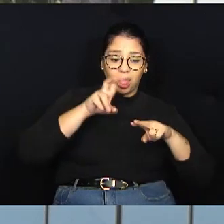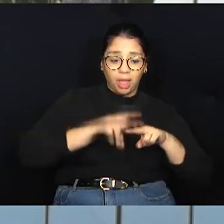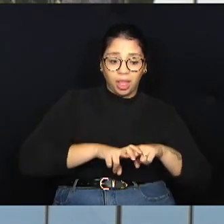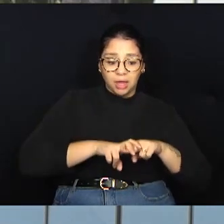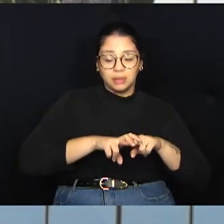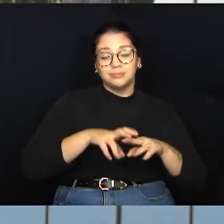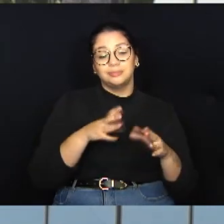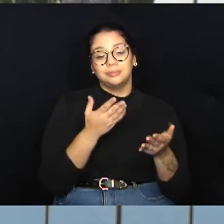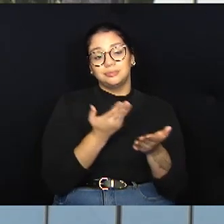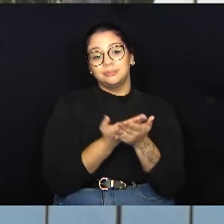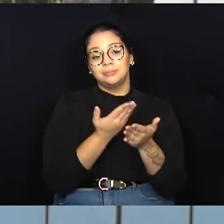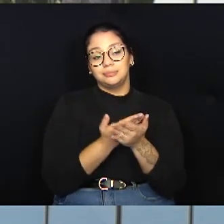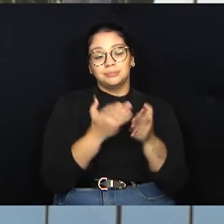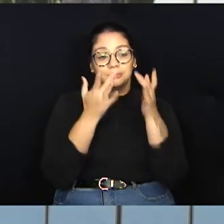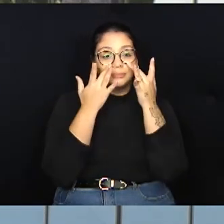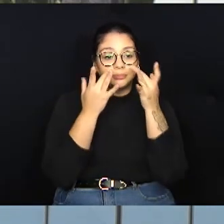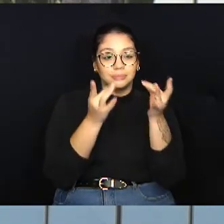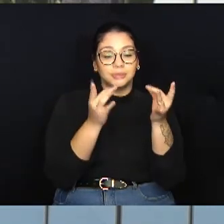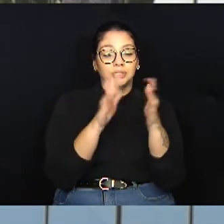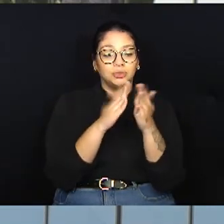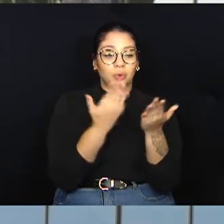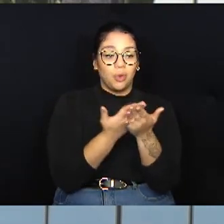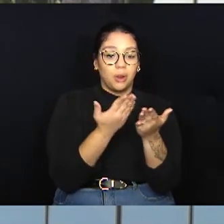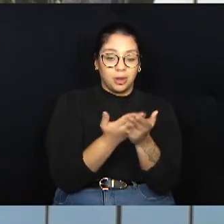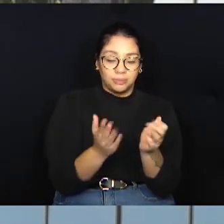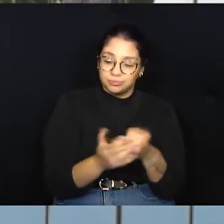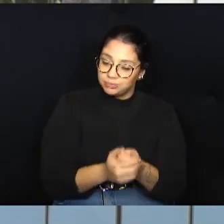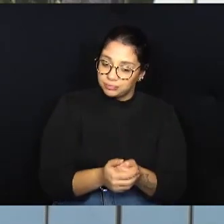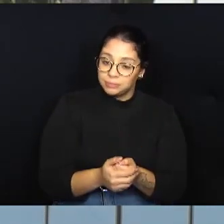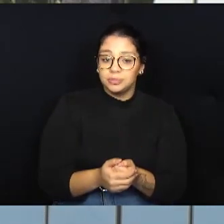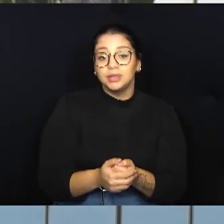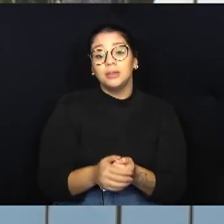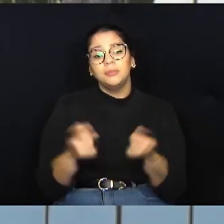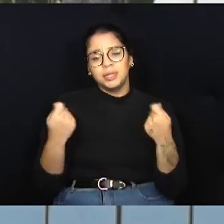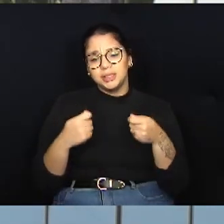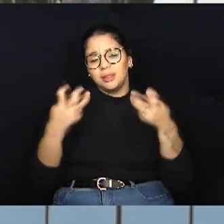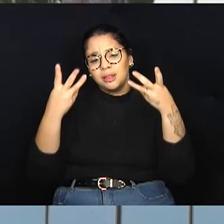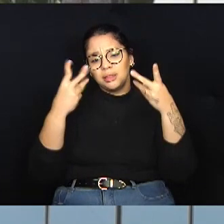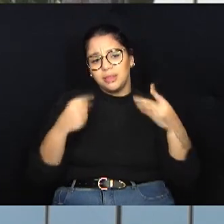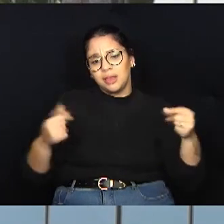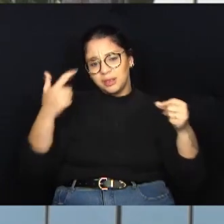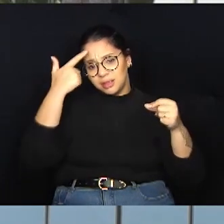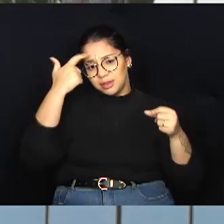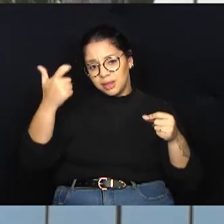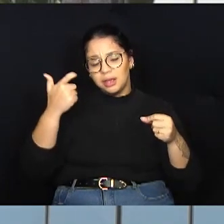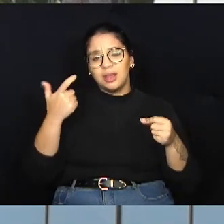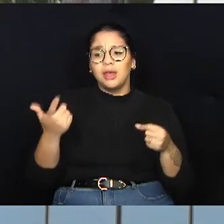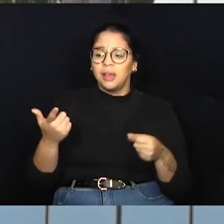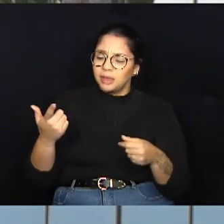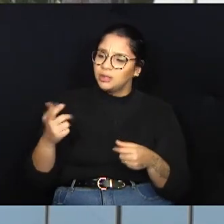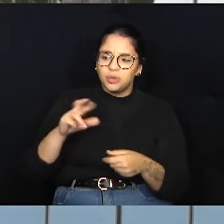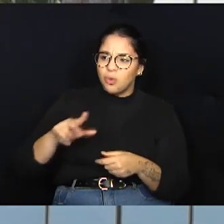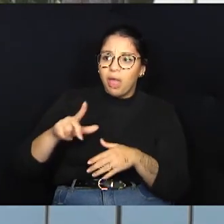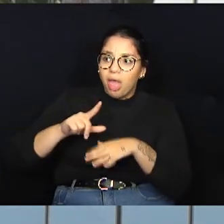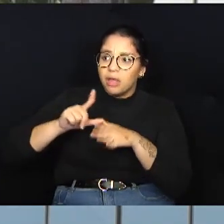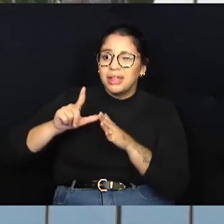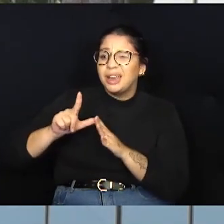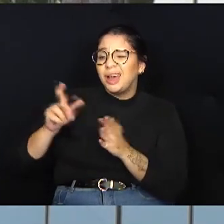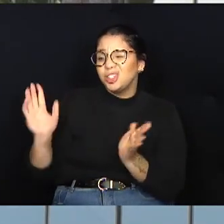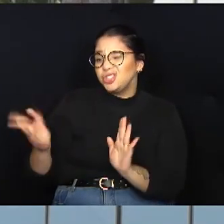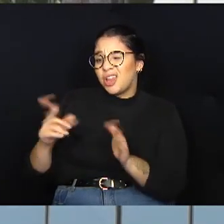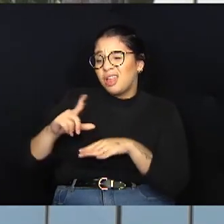temos que desconstruir essa ideia e dizer que não é tarde para você voltar para um banco escolar,